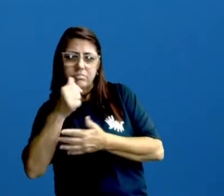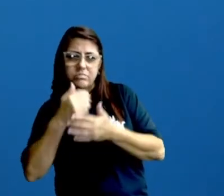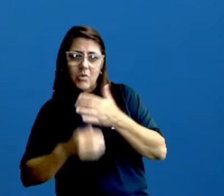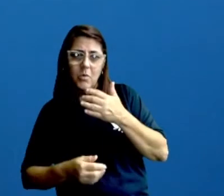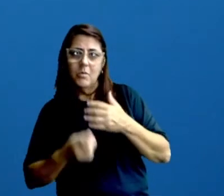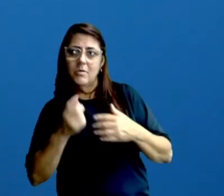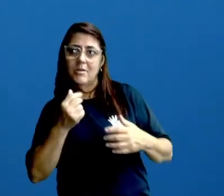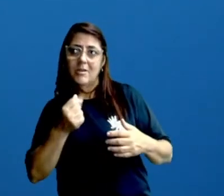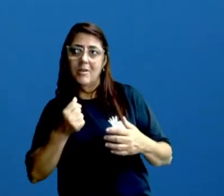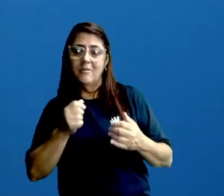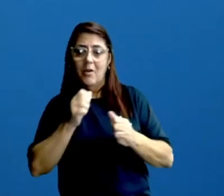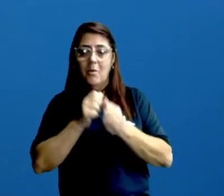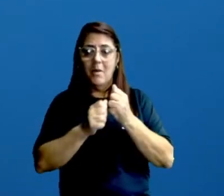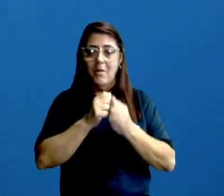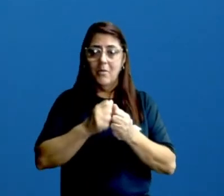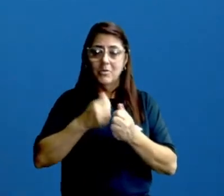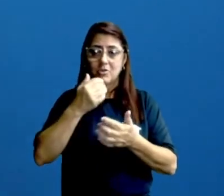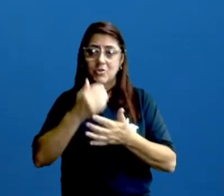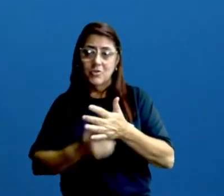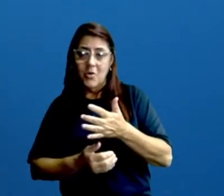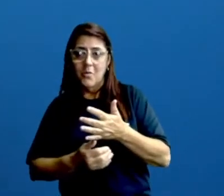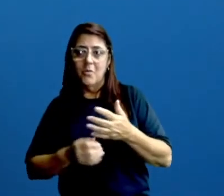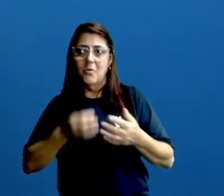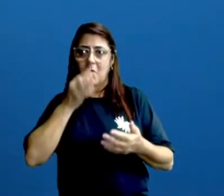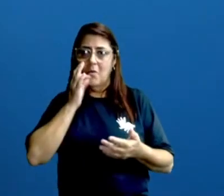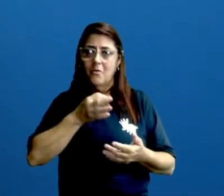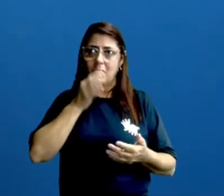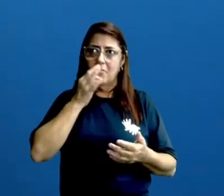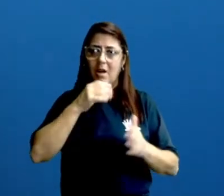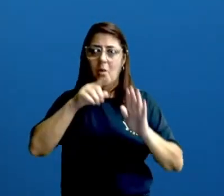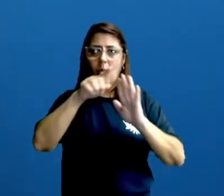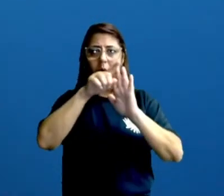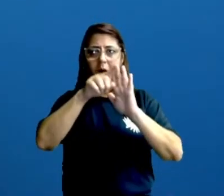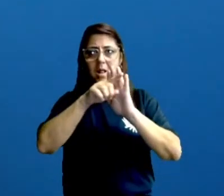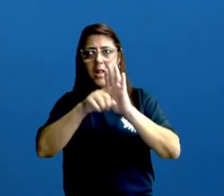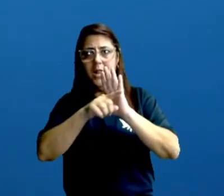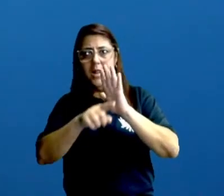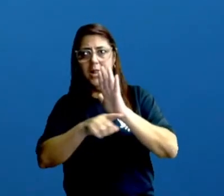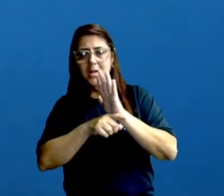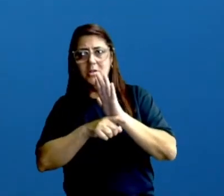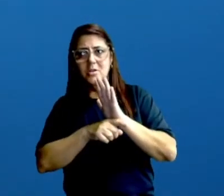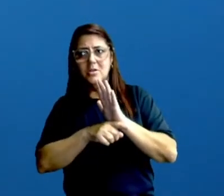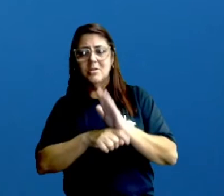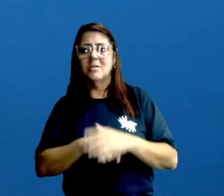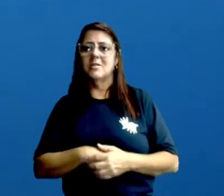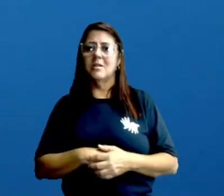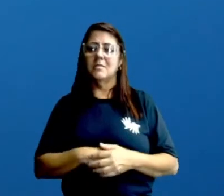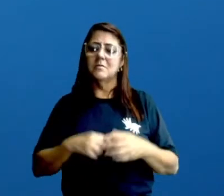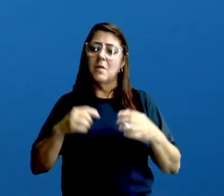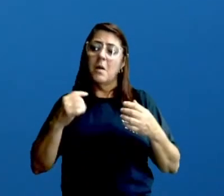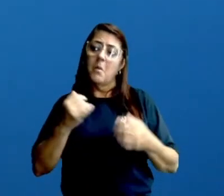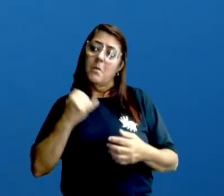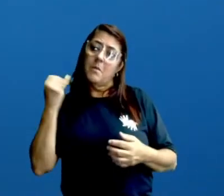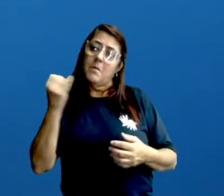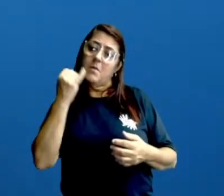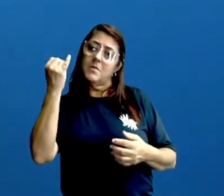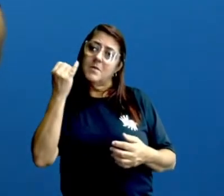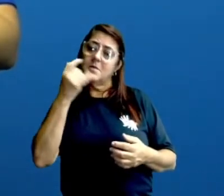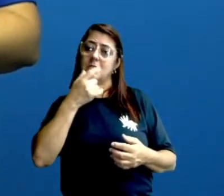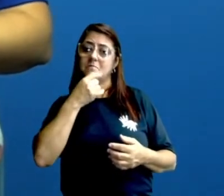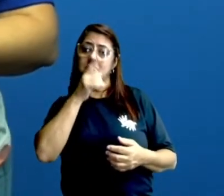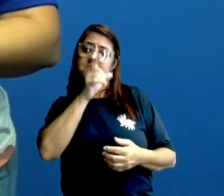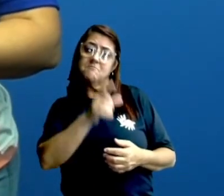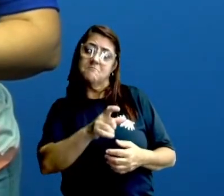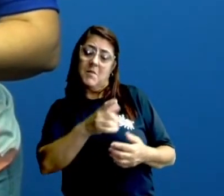algum dinheirinho, ele vai comprar o café. Então, ele fez aí uma lista de acordo com a importância para ele. Ou a